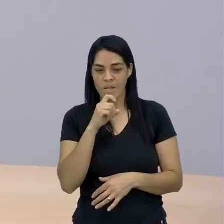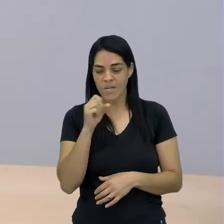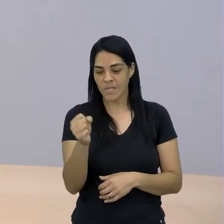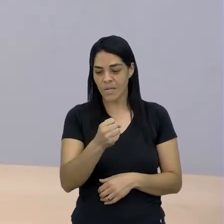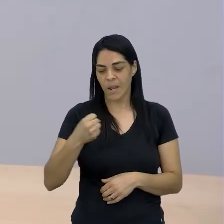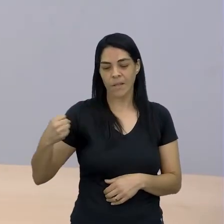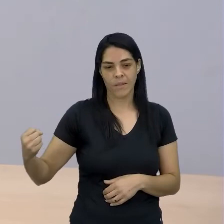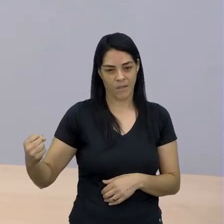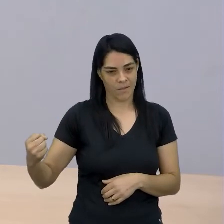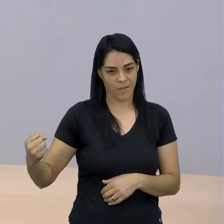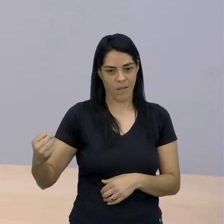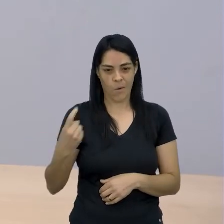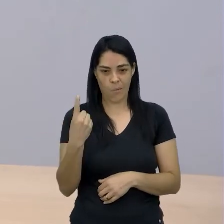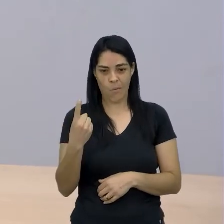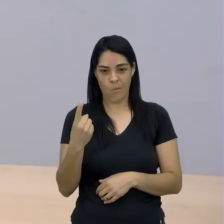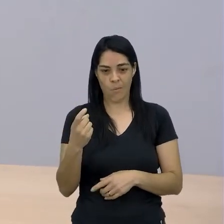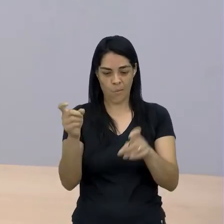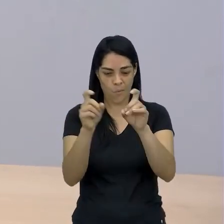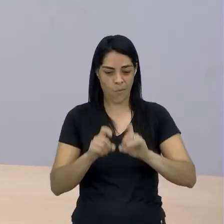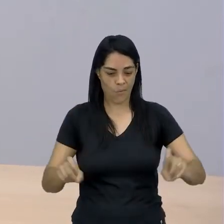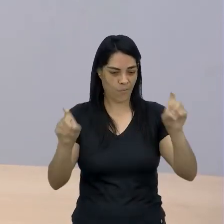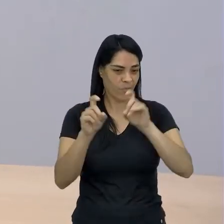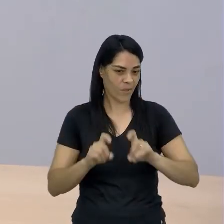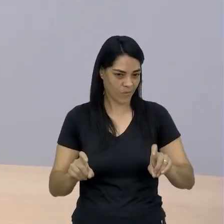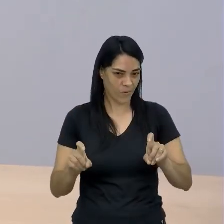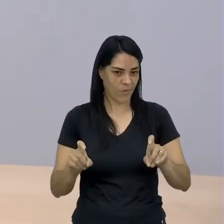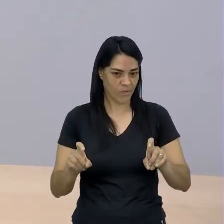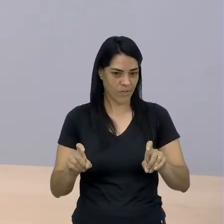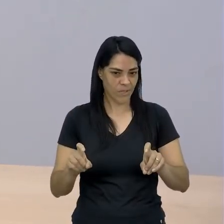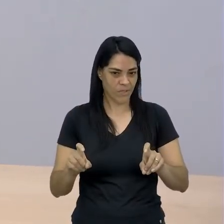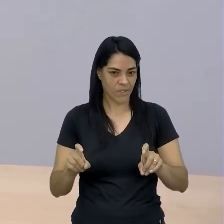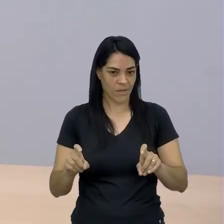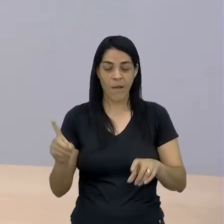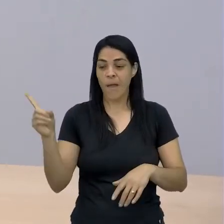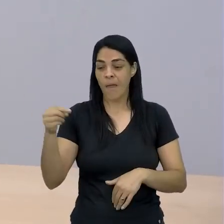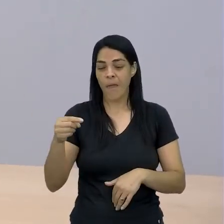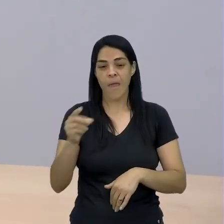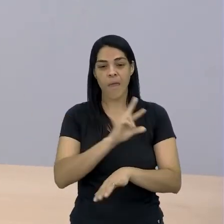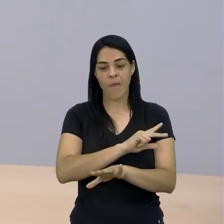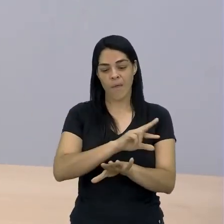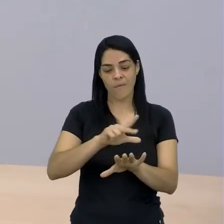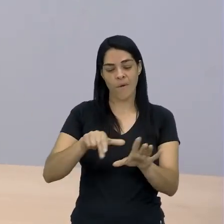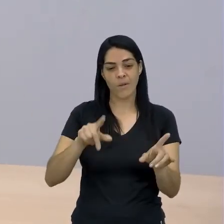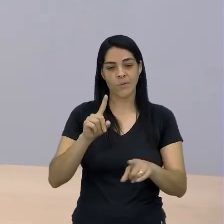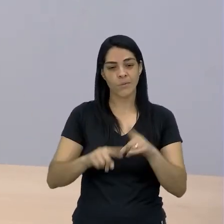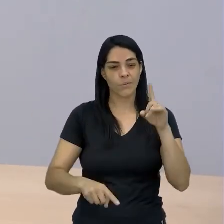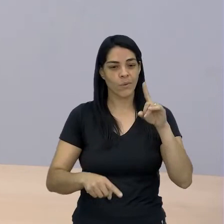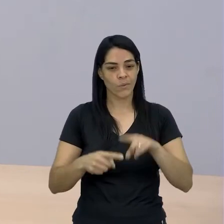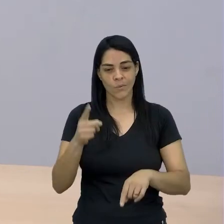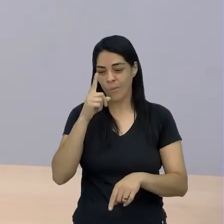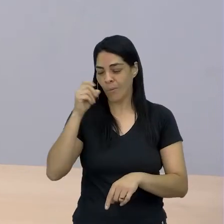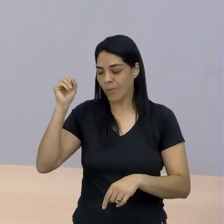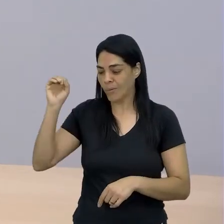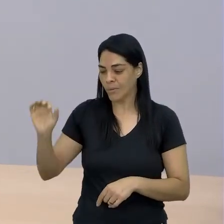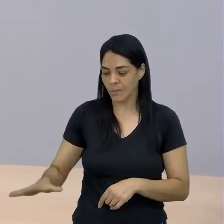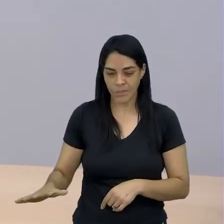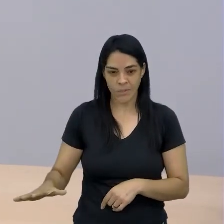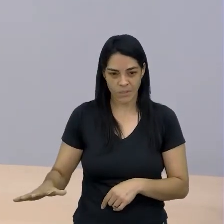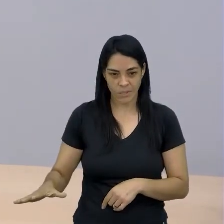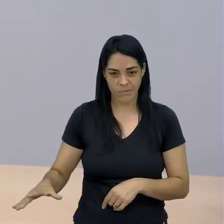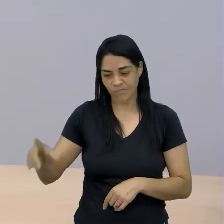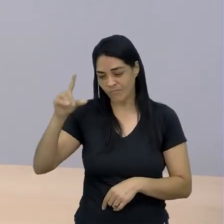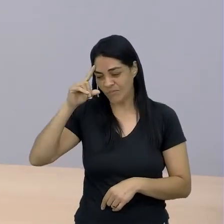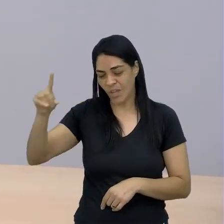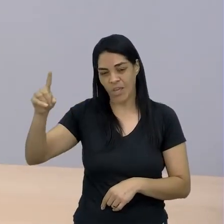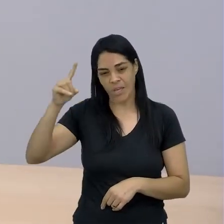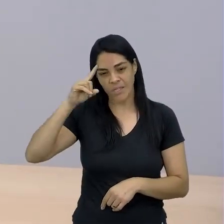computador. São aí centenas de milhões de produtos descartados todos os